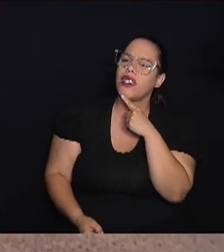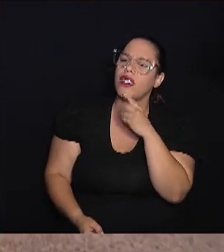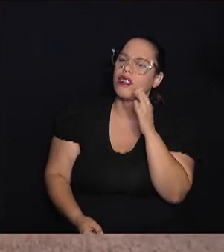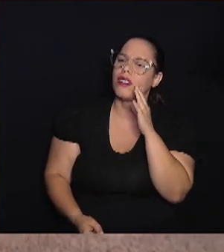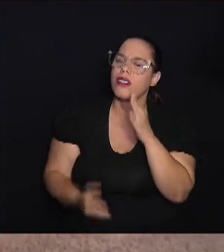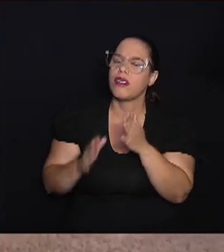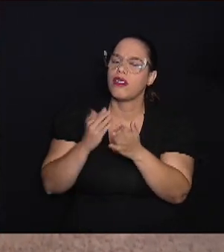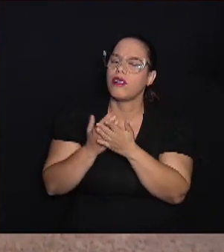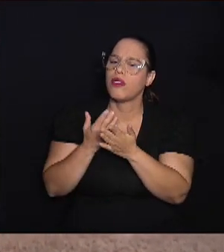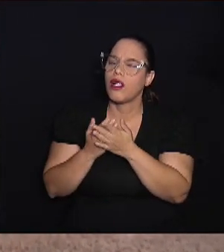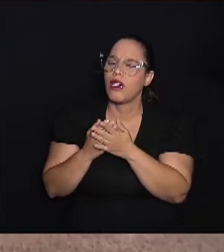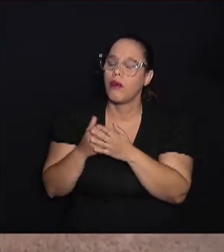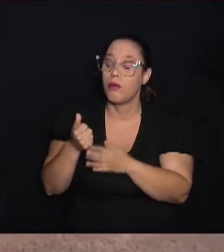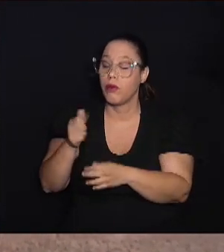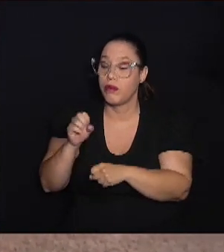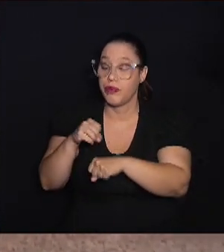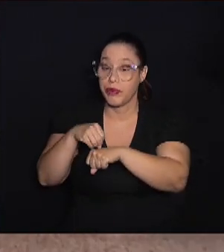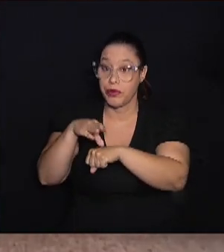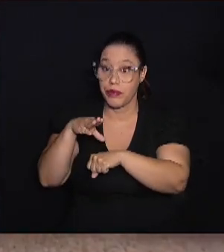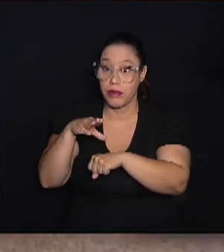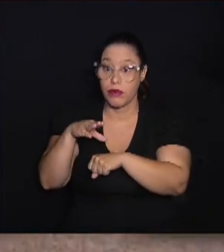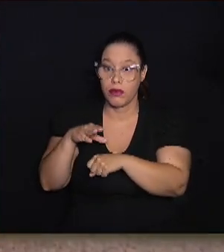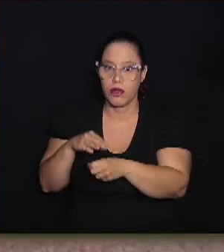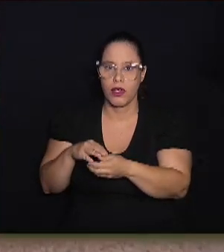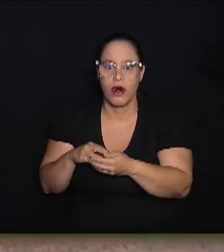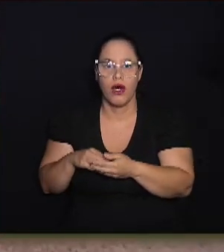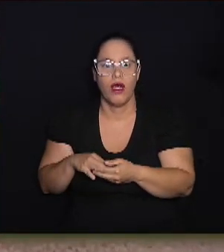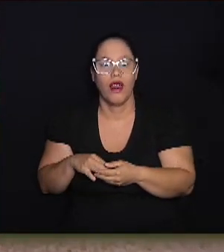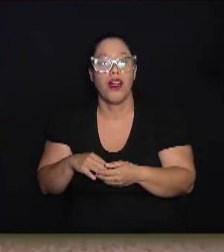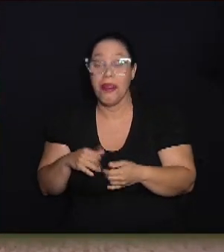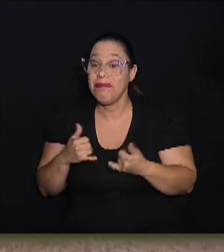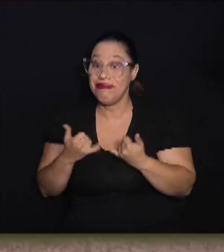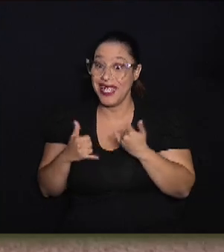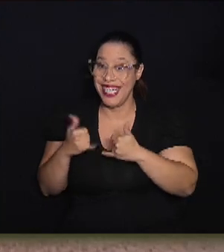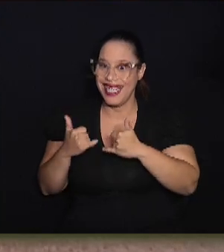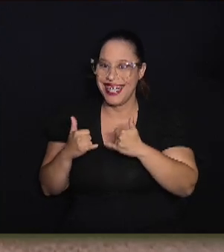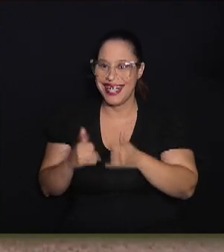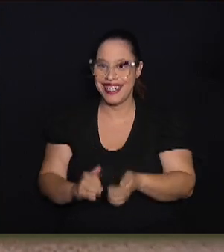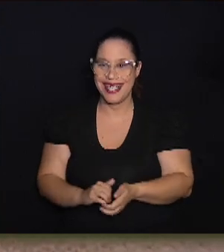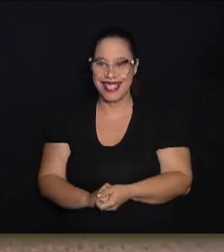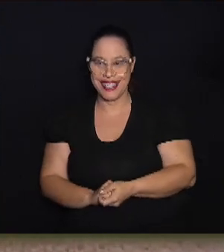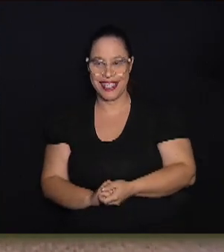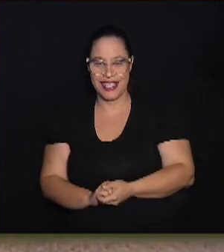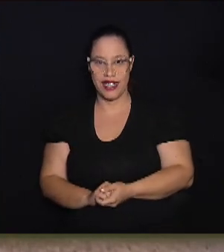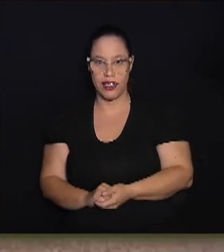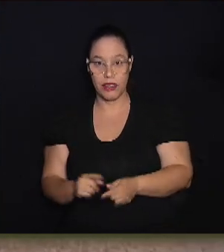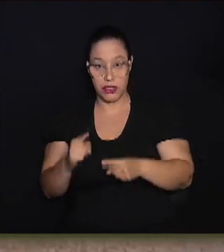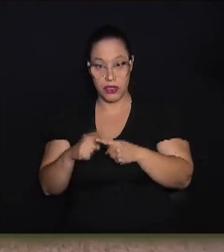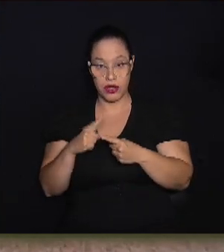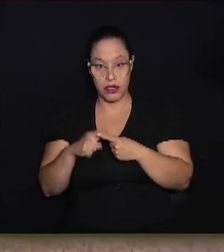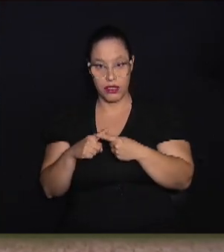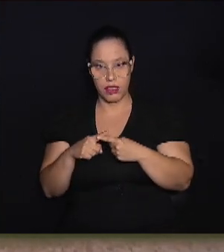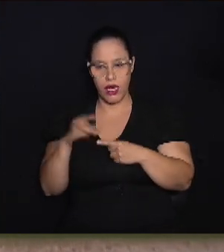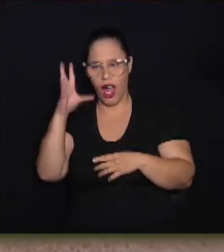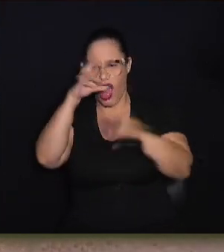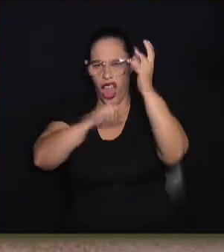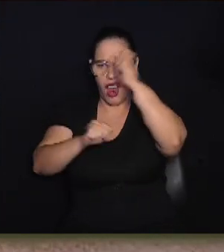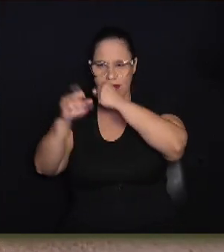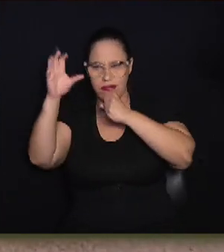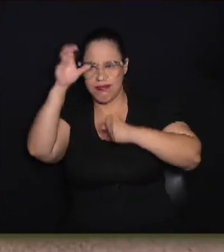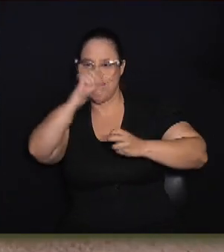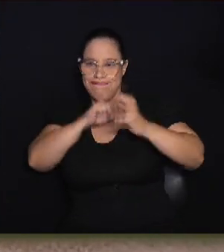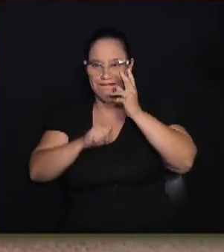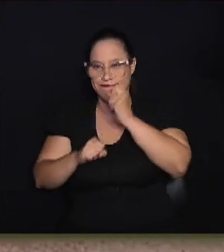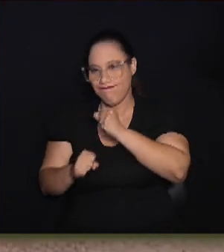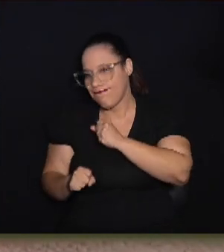muitas histórias? Olha, muito divertido, porque a gente aprende